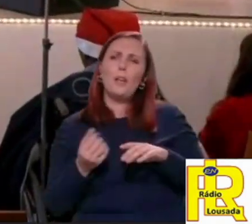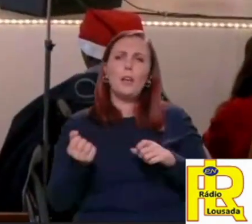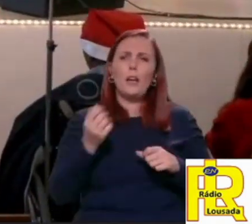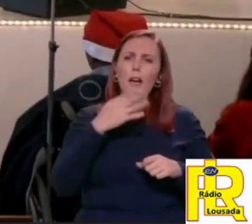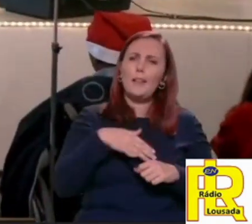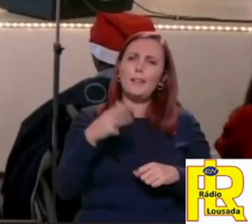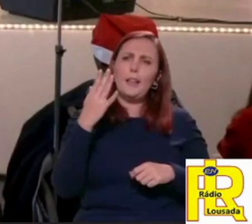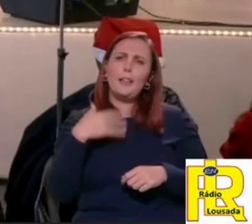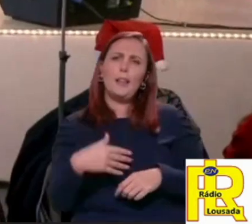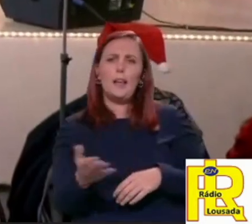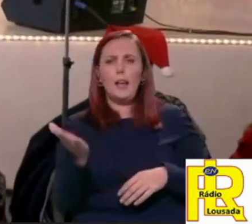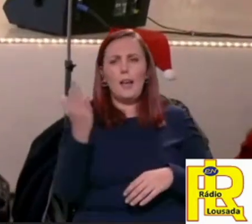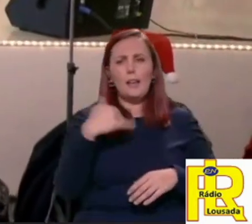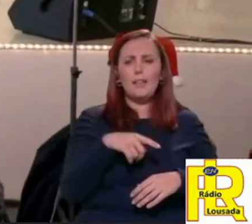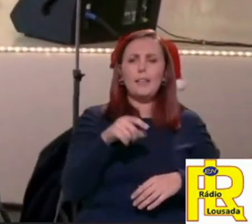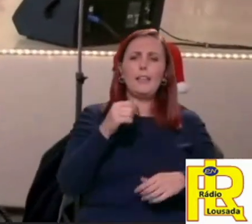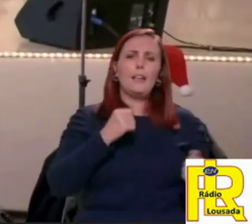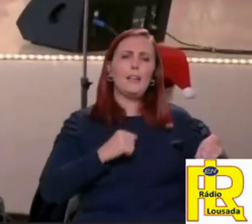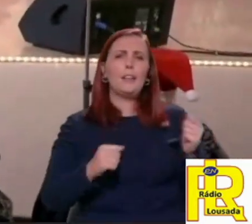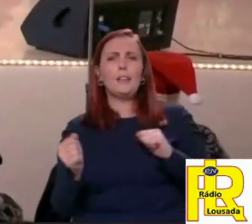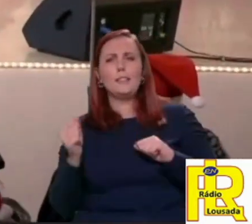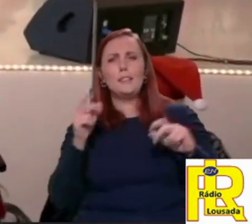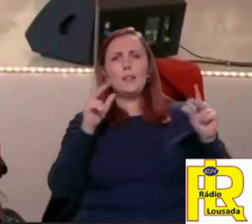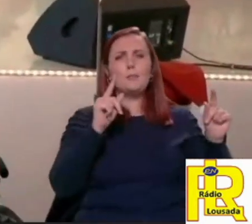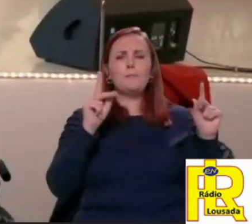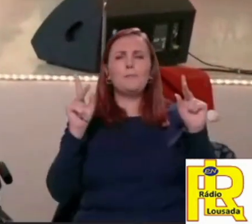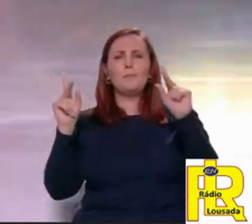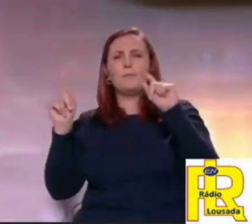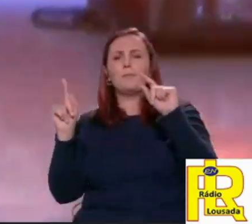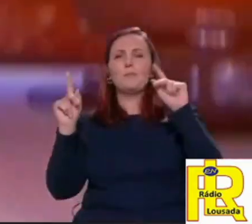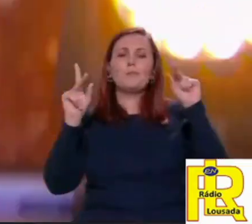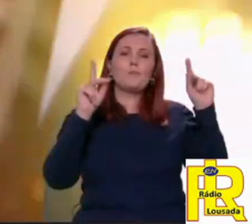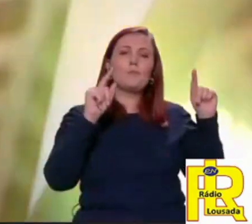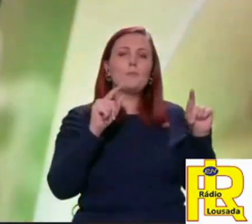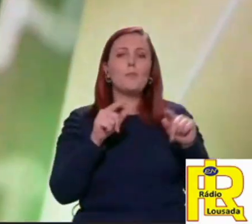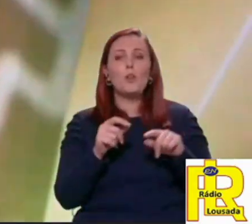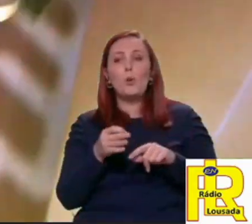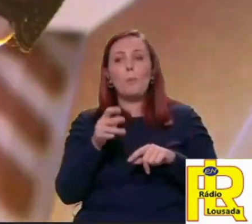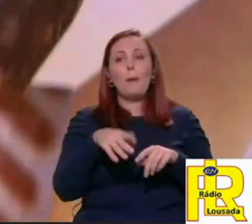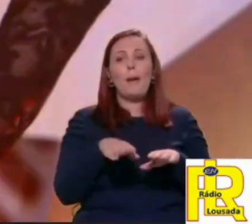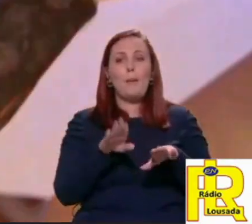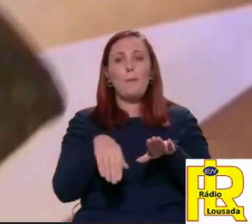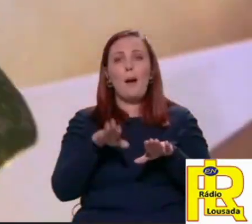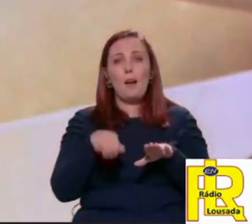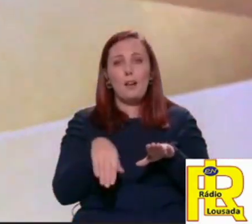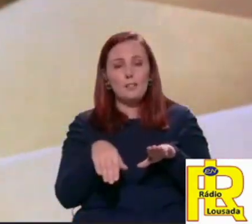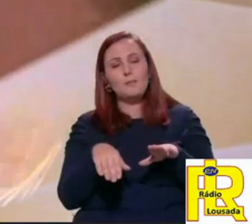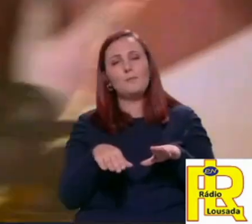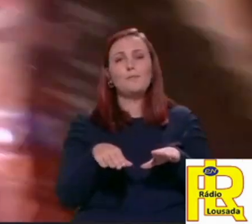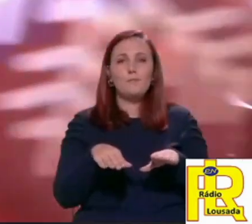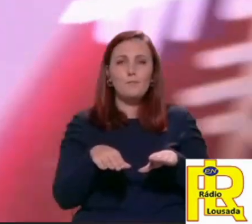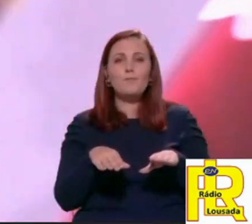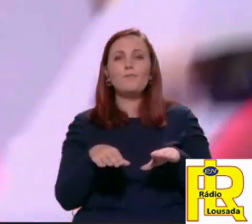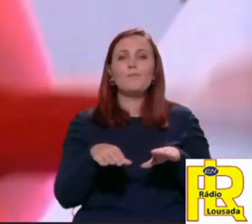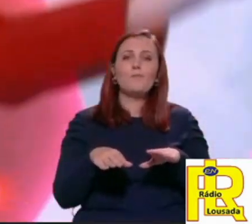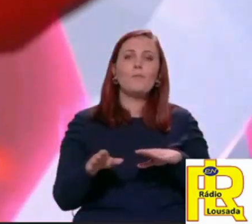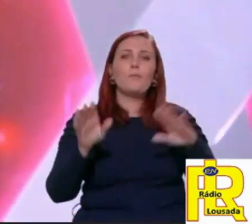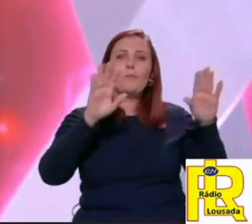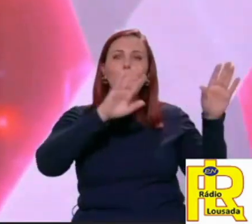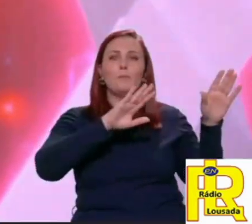cantar e danar n manh bate o pezinho